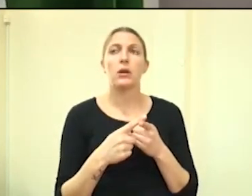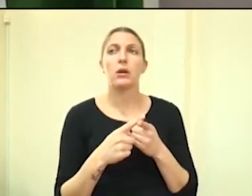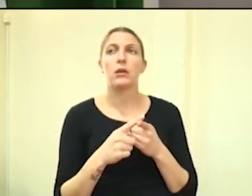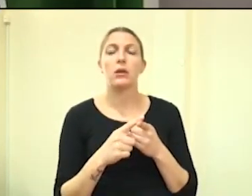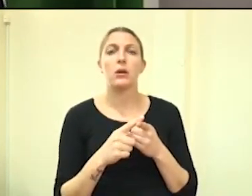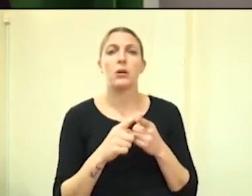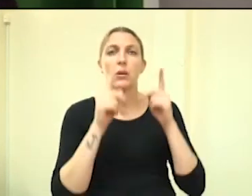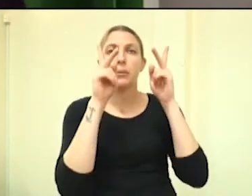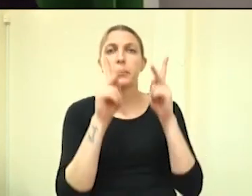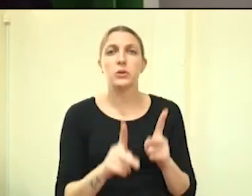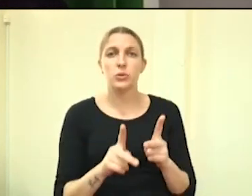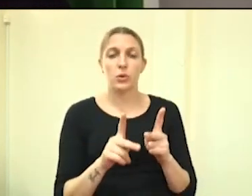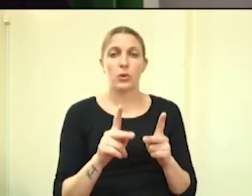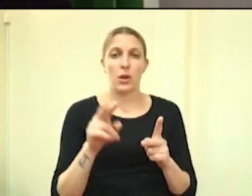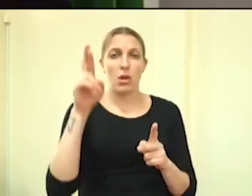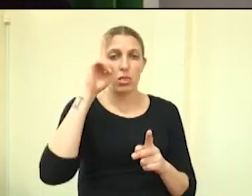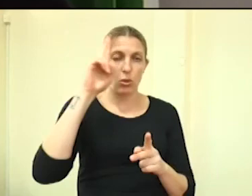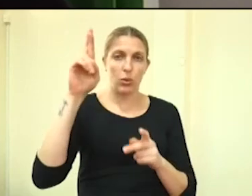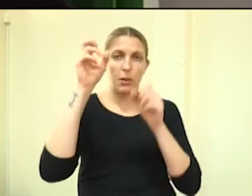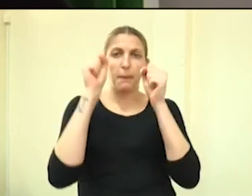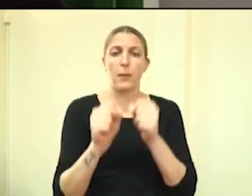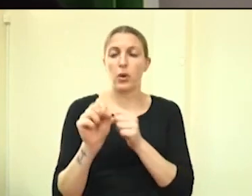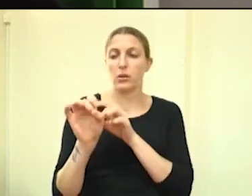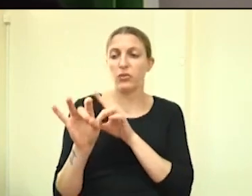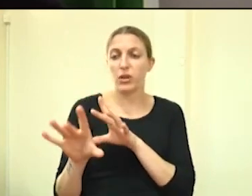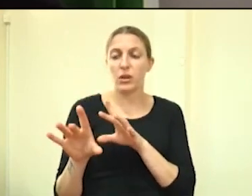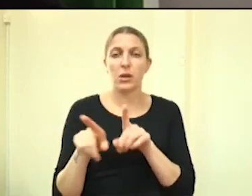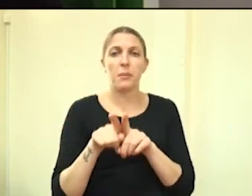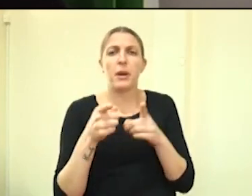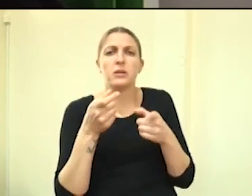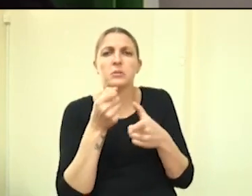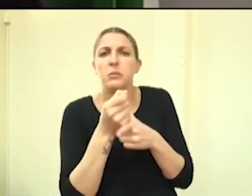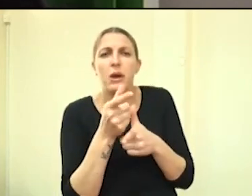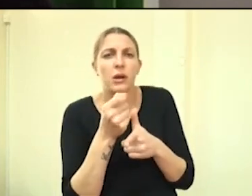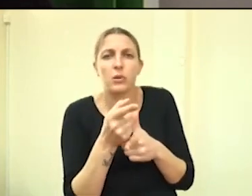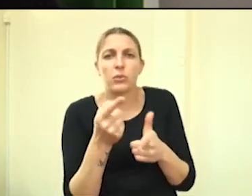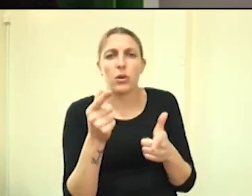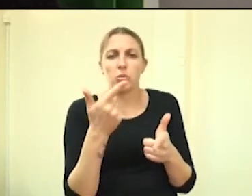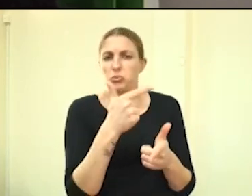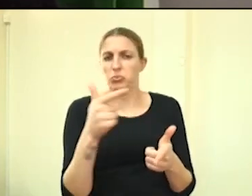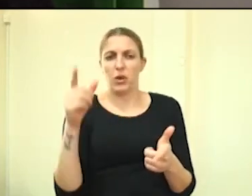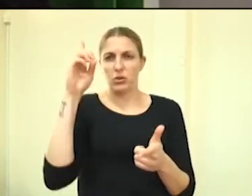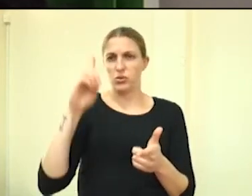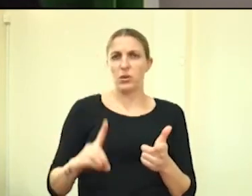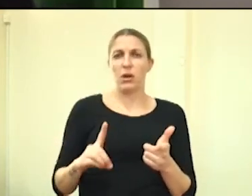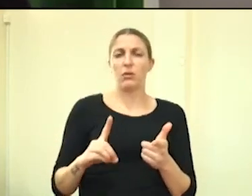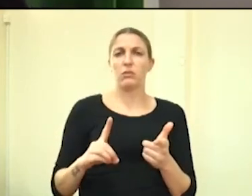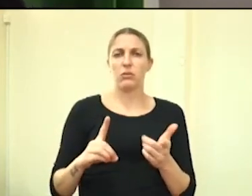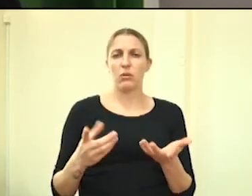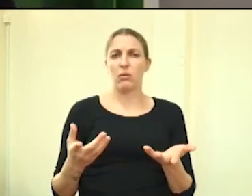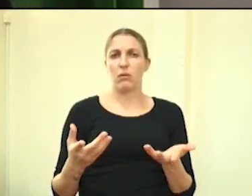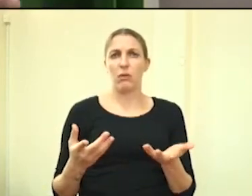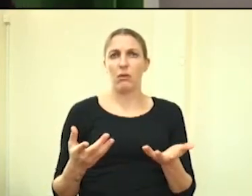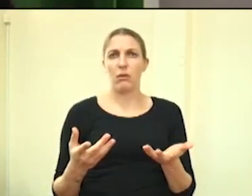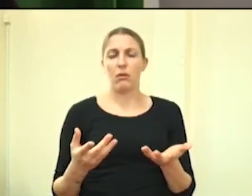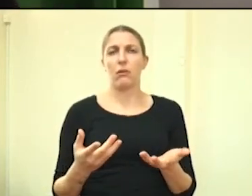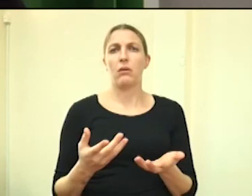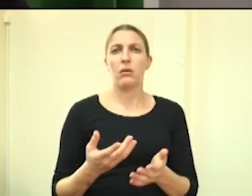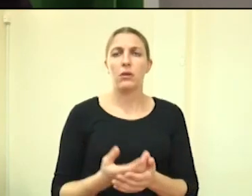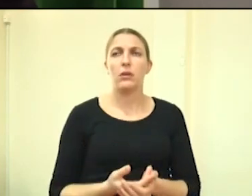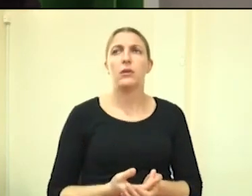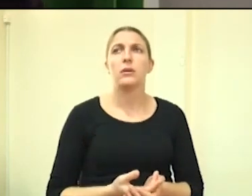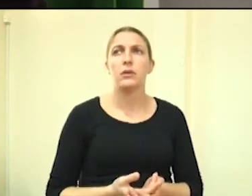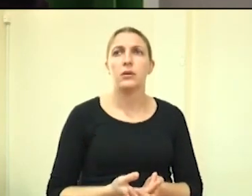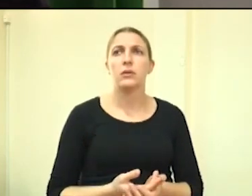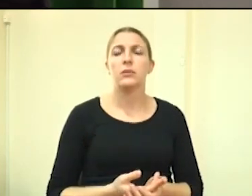é inquilino, tu é o dono. Então, essa resposta que eu recebi, que não tinha como pôr lá, porque a escolinha pagava aluguel e não sabia até quando